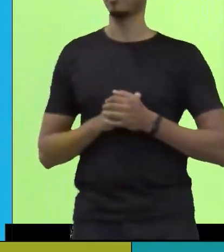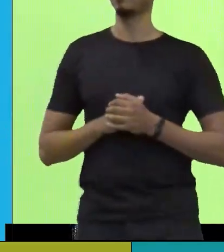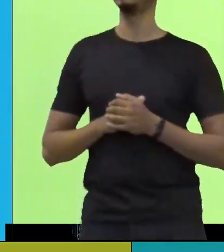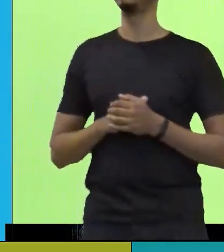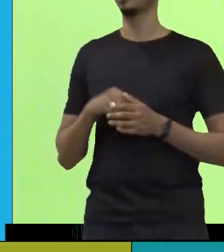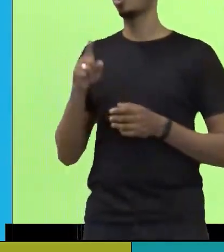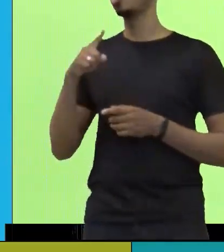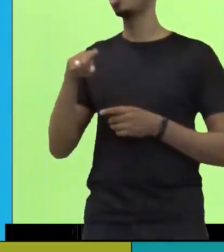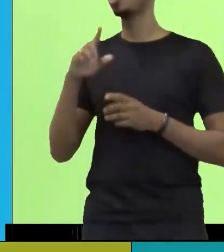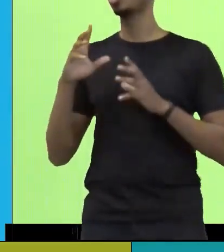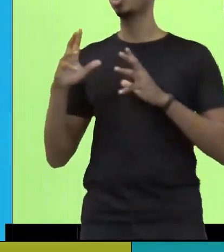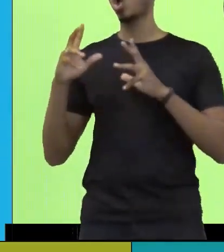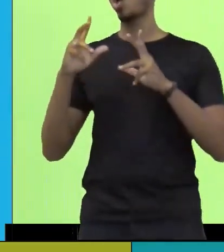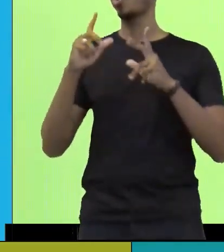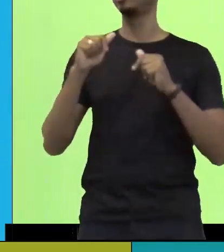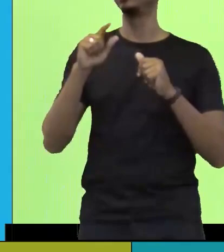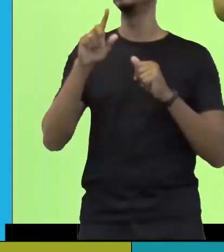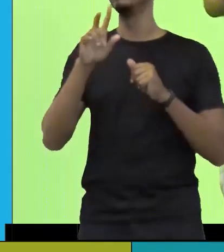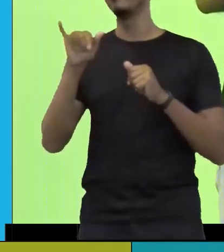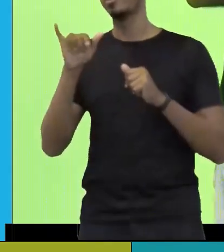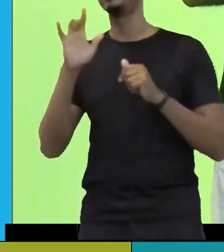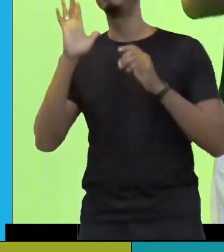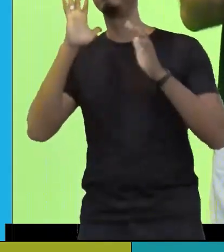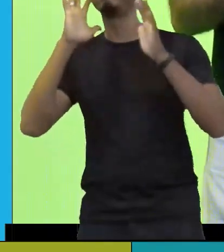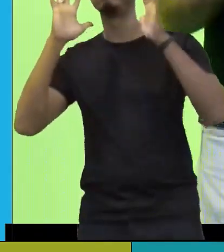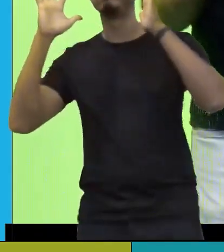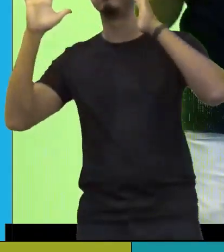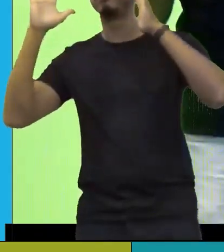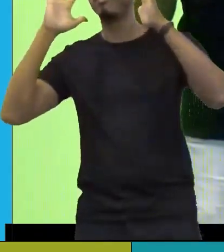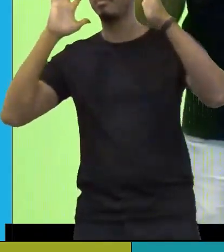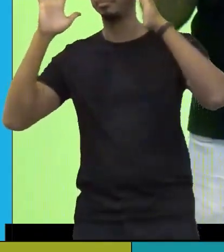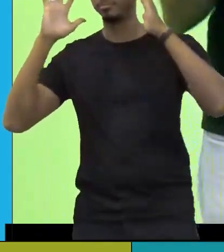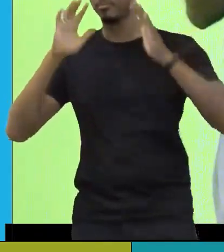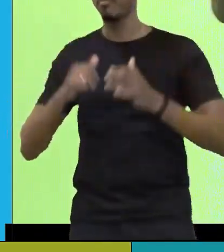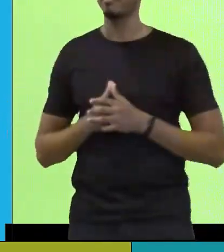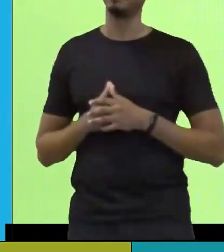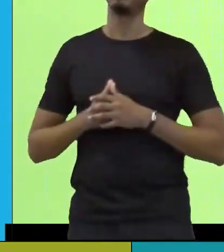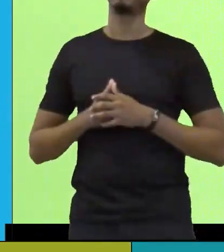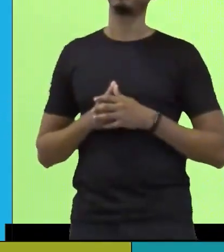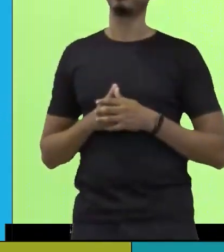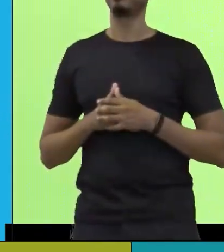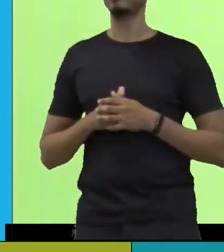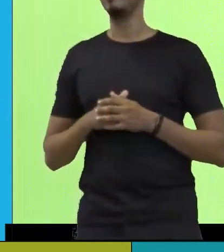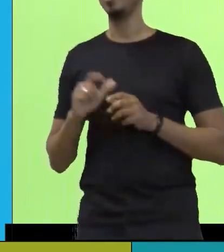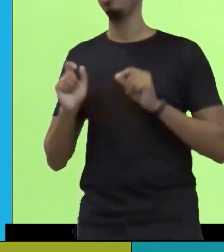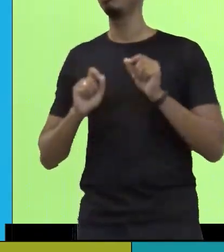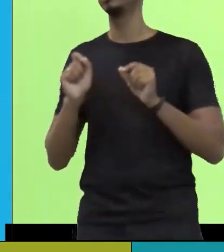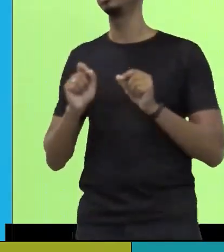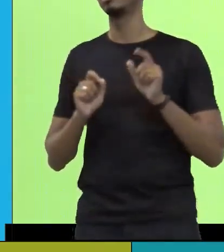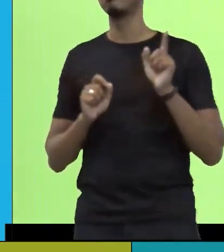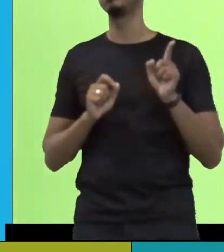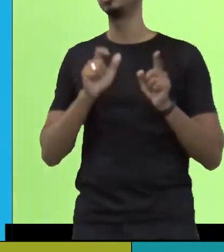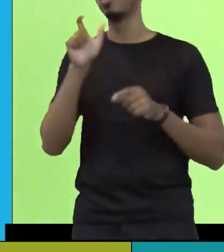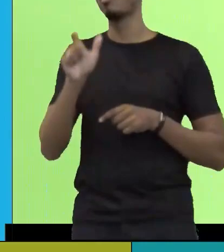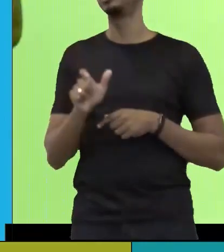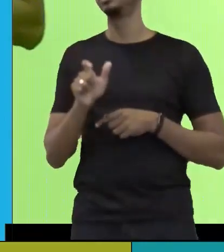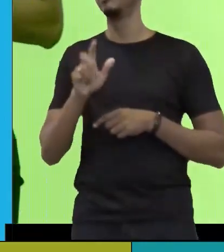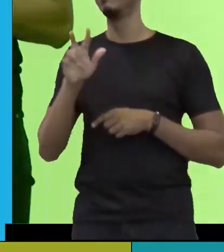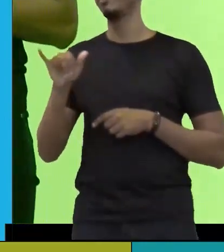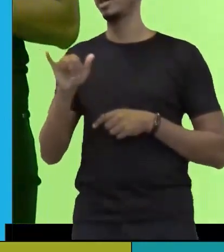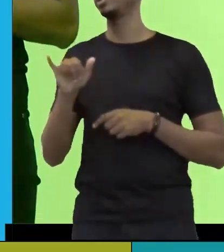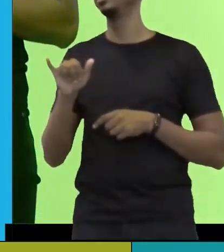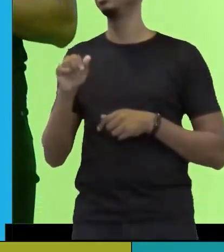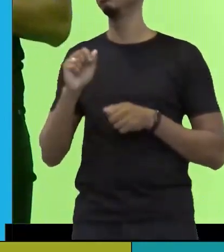pensadores utópicos. E o que o Maquiavel vai fazer é exatamente romper com isso. Quando ele funda